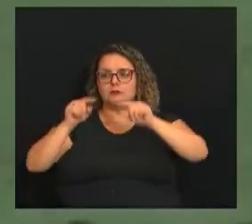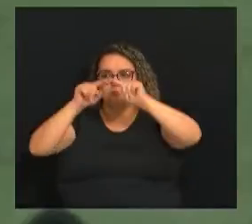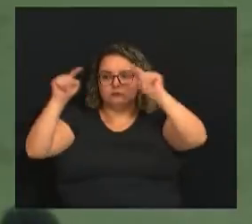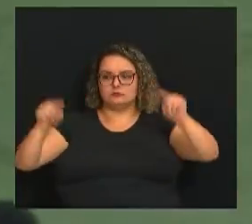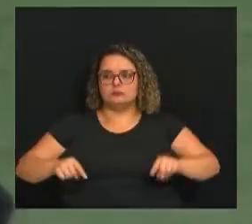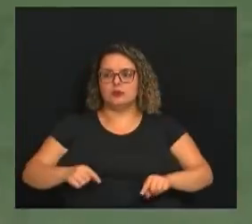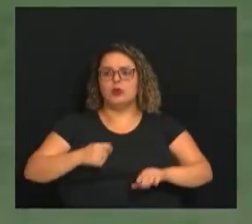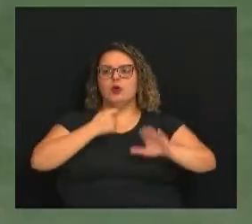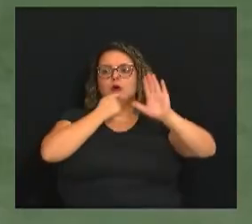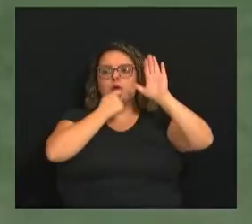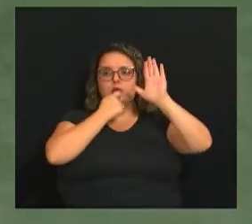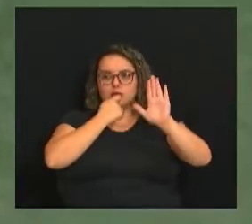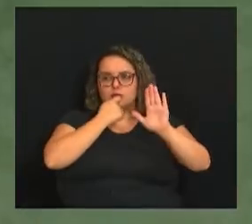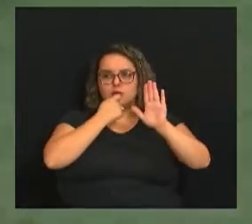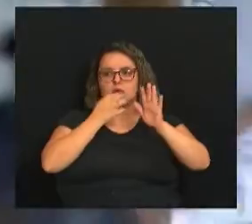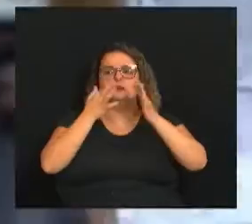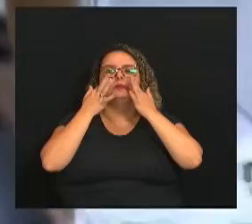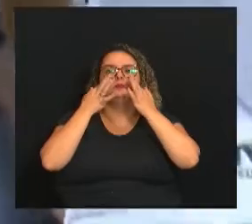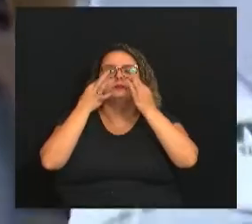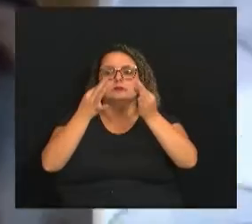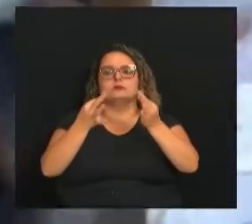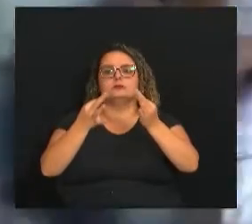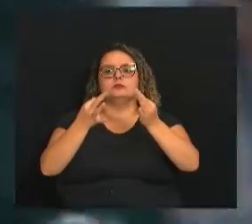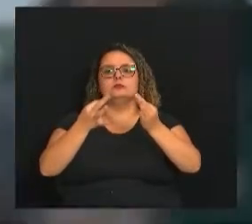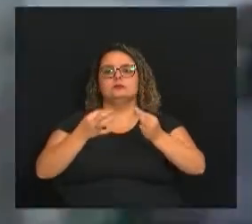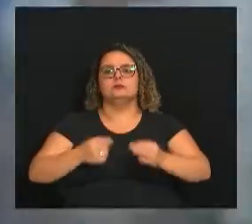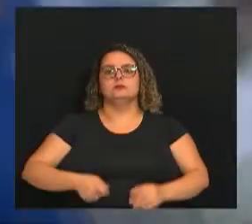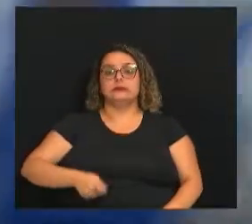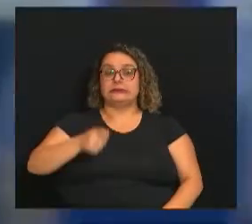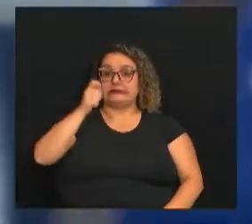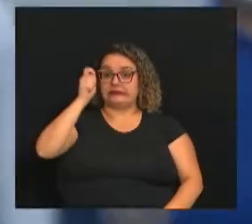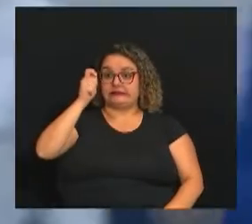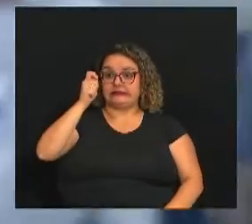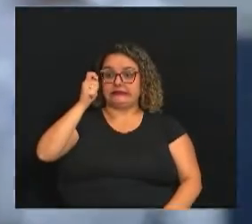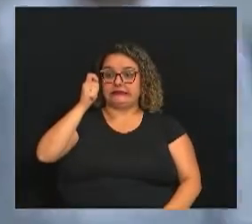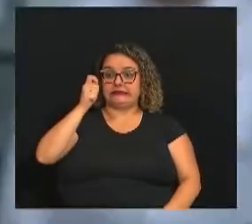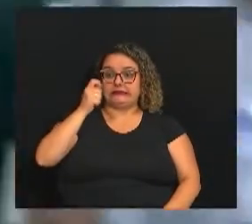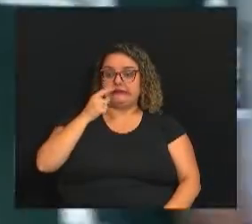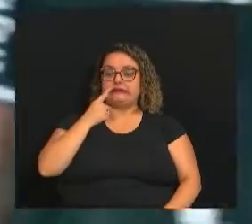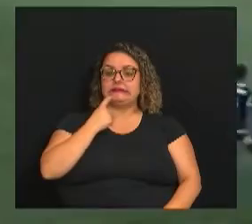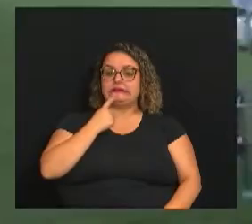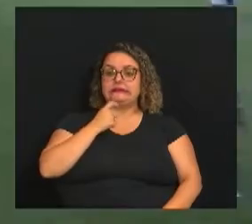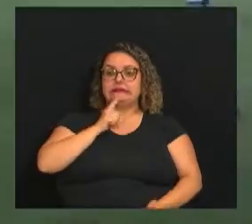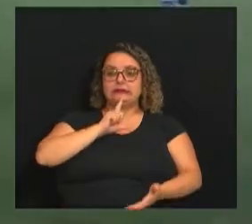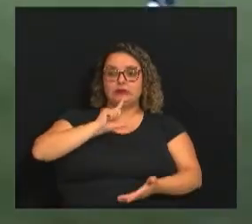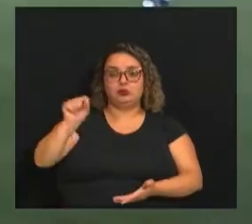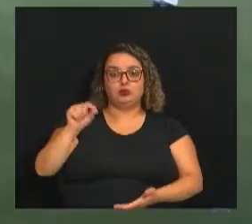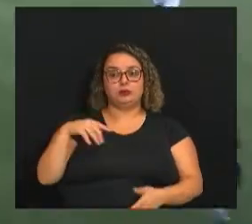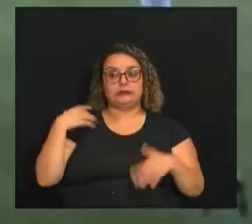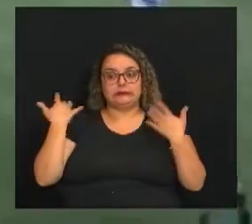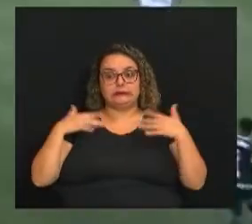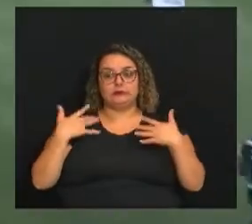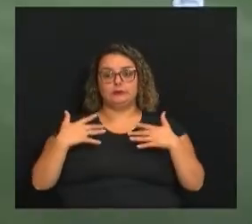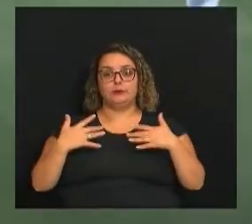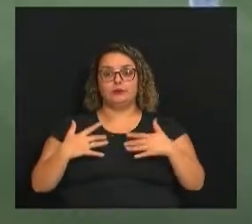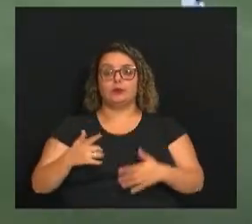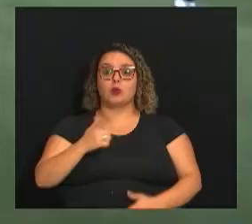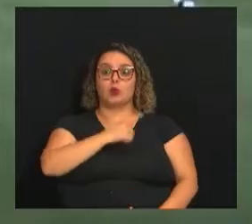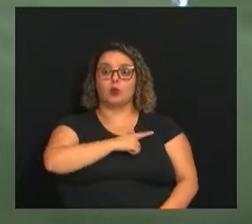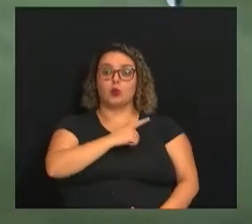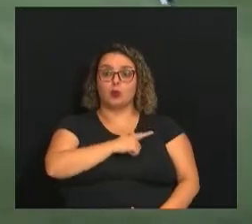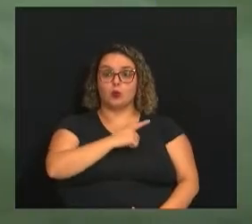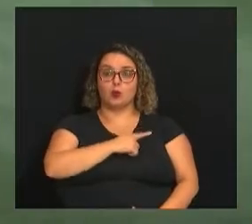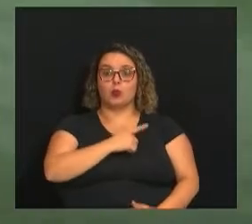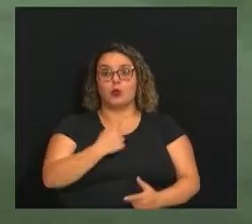vez atento observou e o árbitro expulsou o meia do Guarani. Com um a mais, o